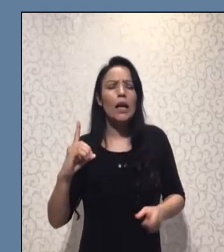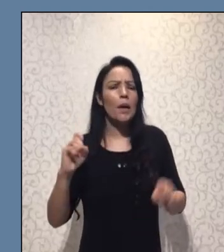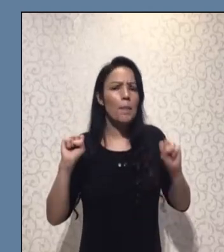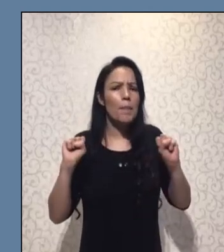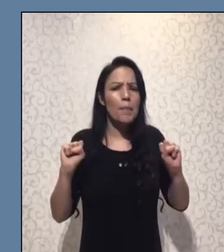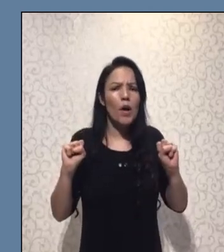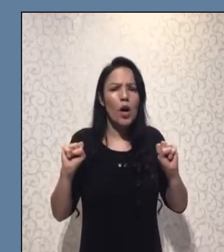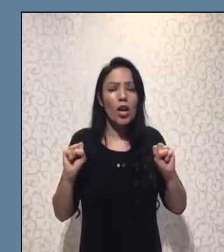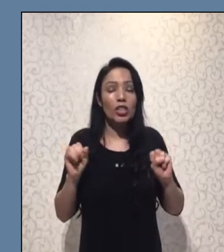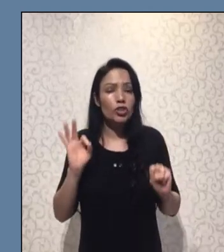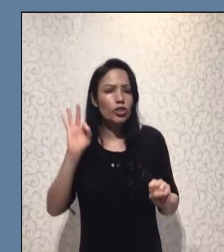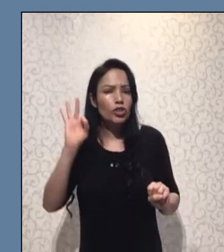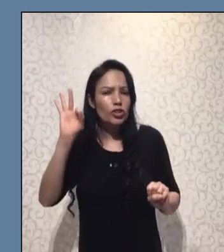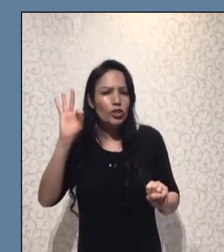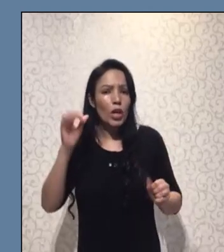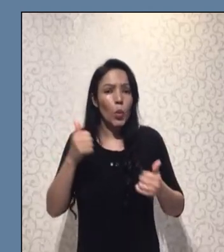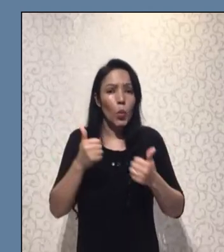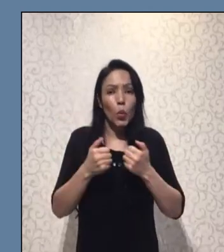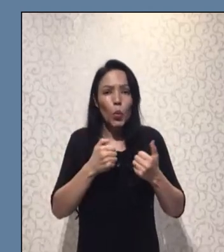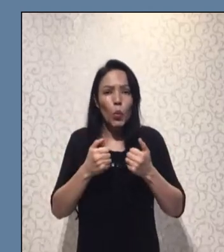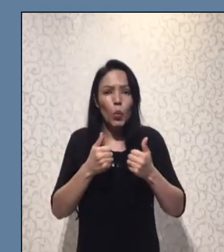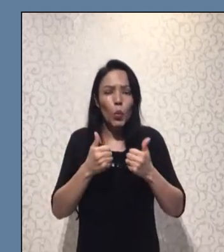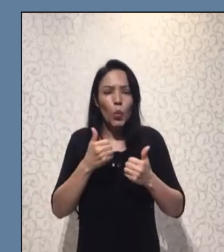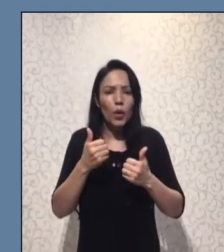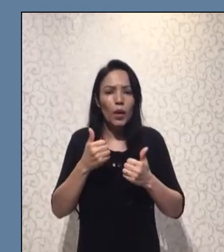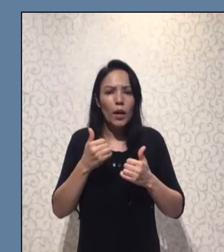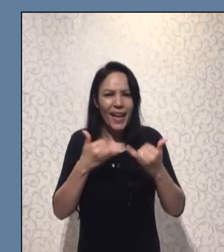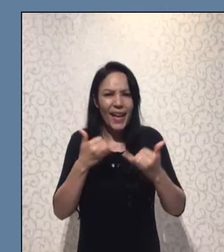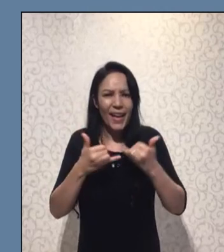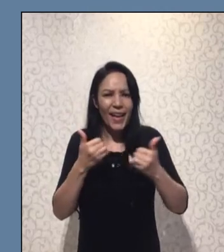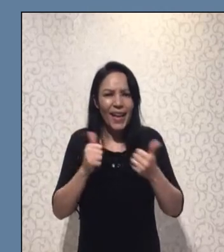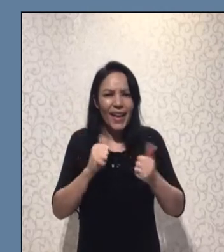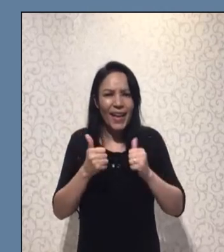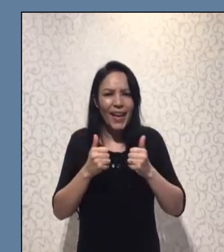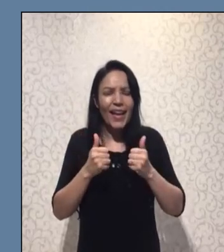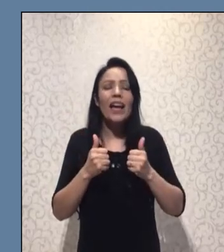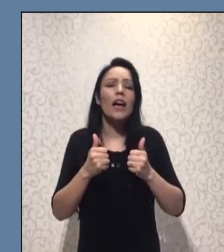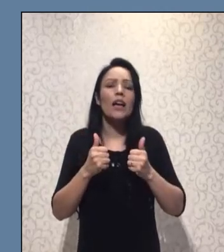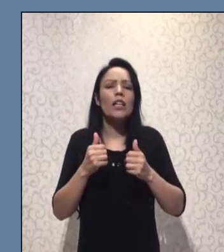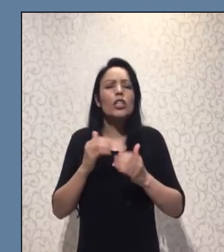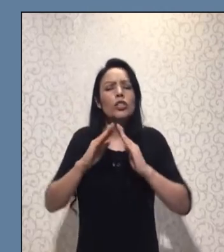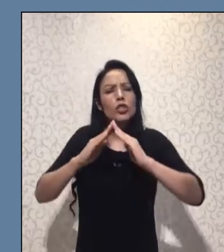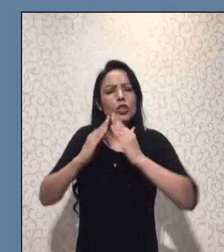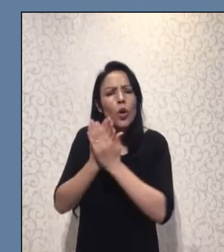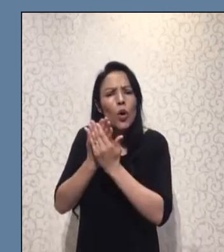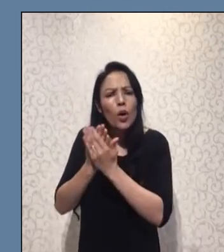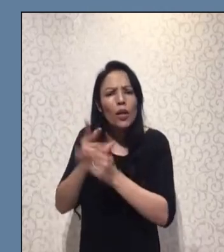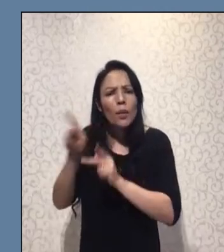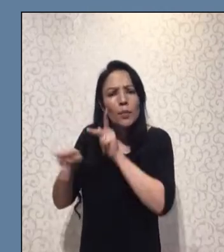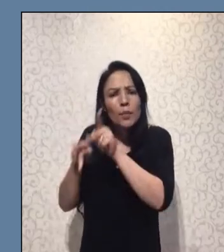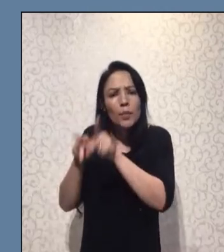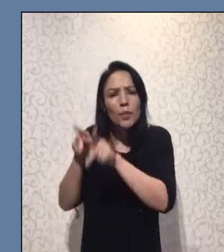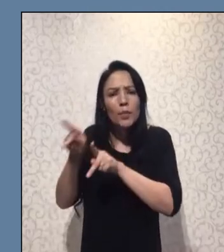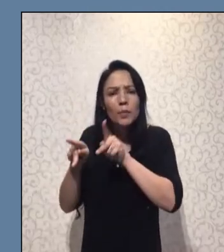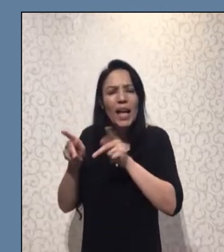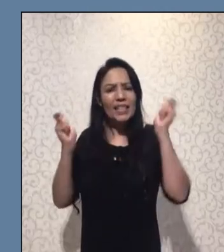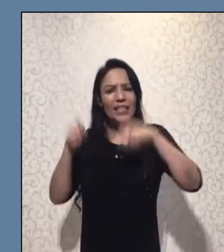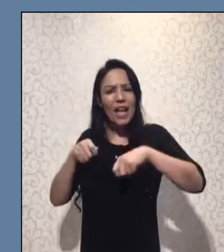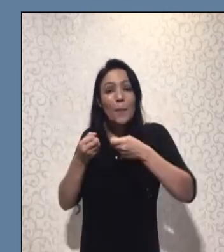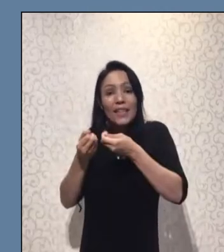sofisticados games. Agora, as escolas públicas têm condições de oferecer minimamente